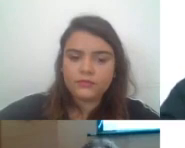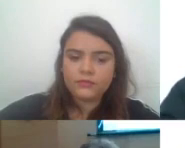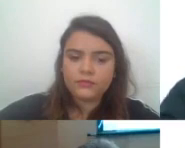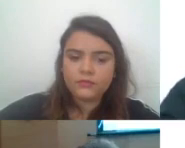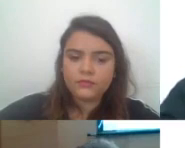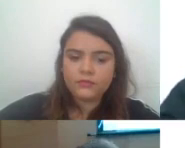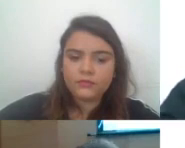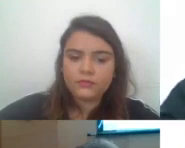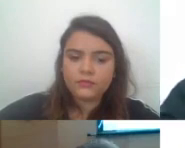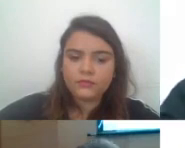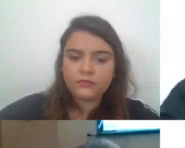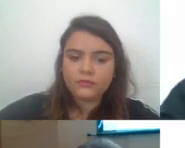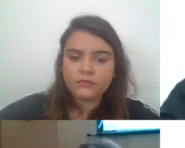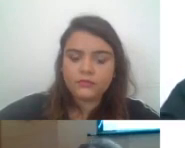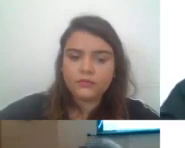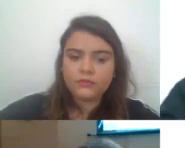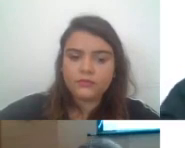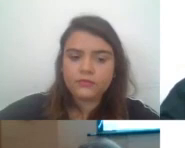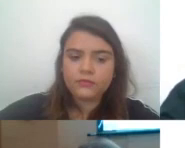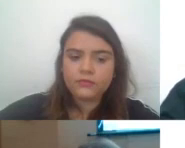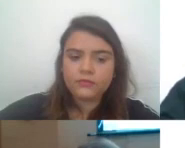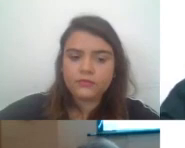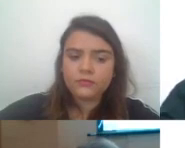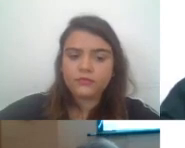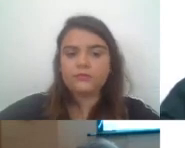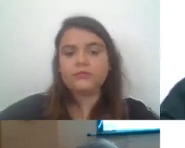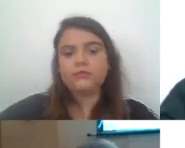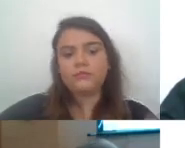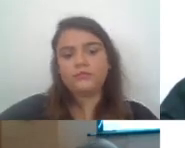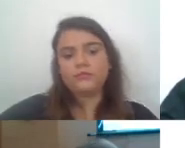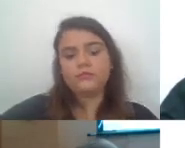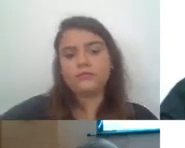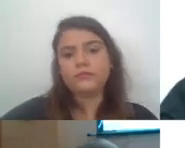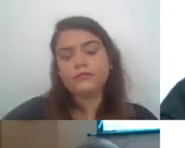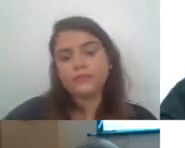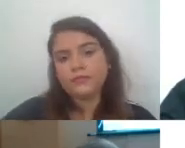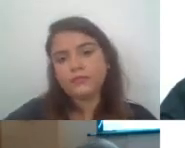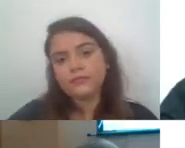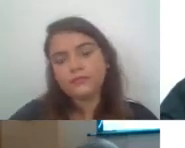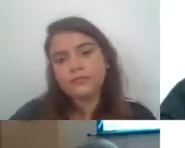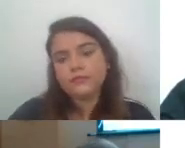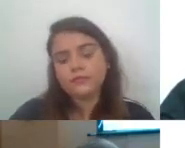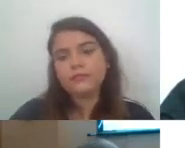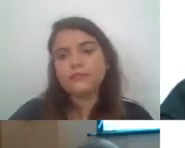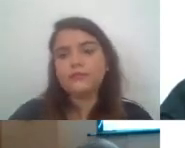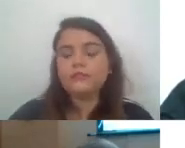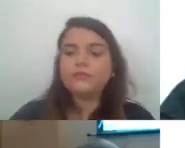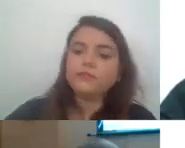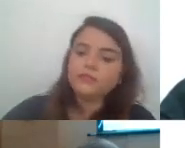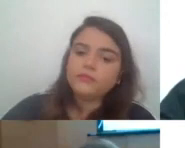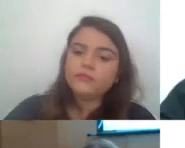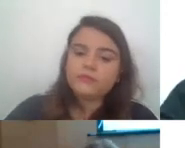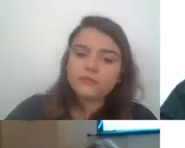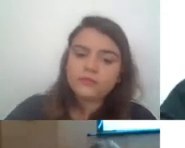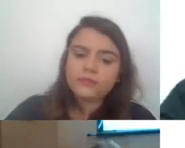junto complica ainda mais o tratamento de um paciente com tuberculose porque como você falou Cândida